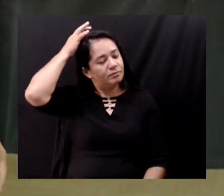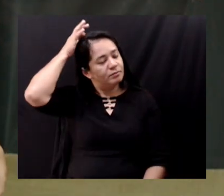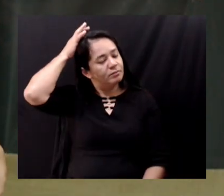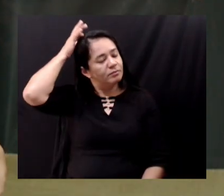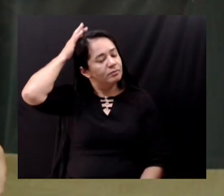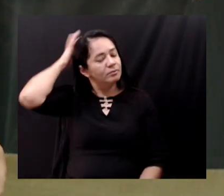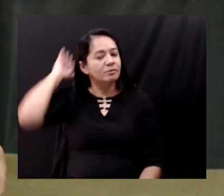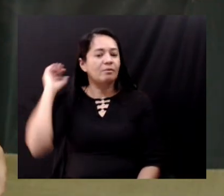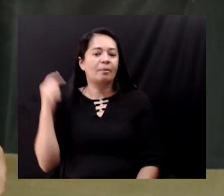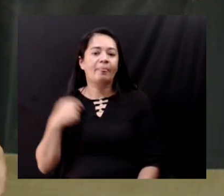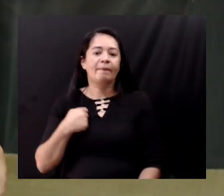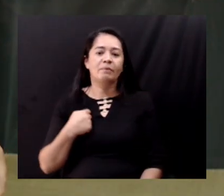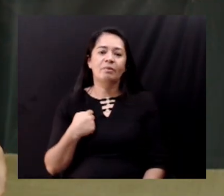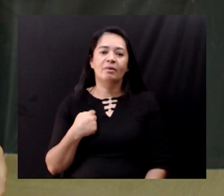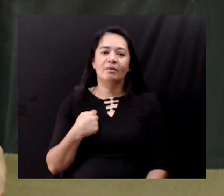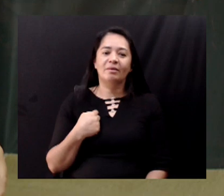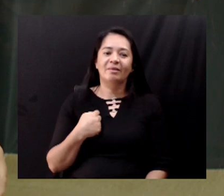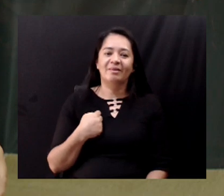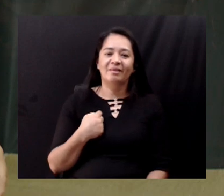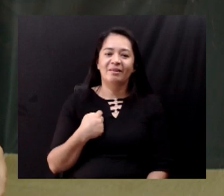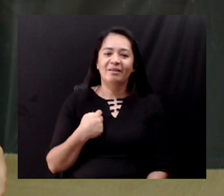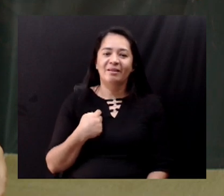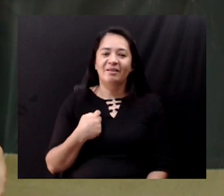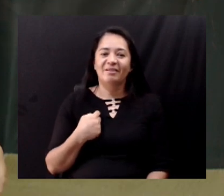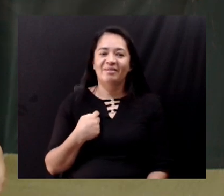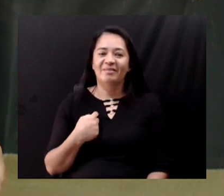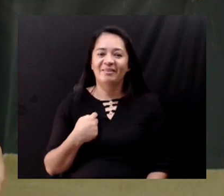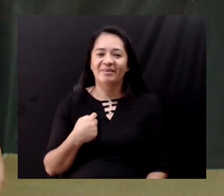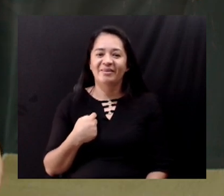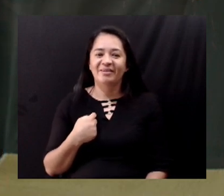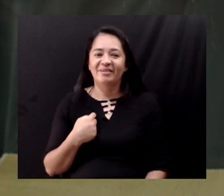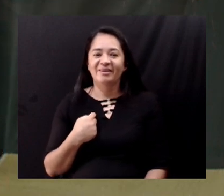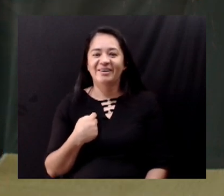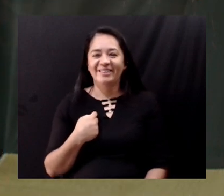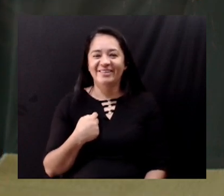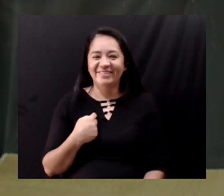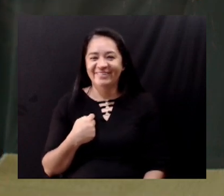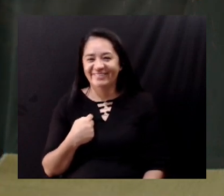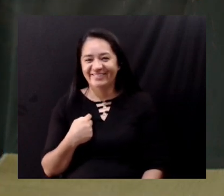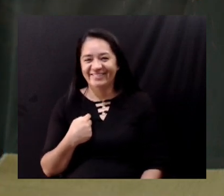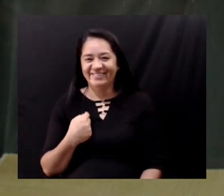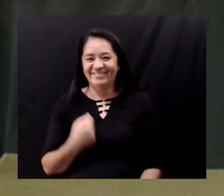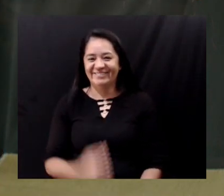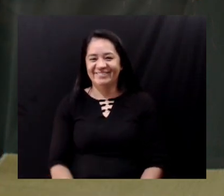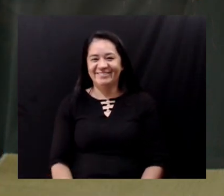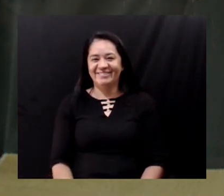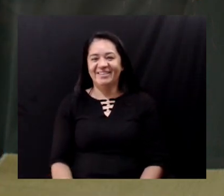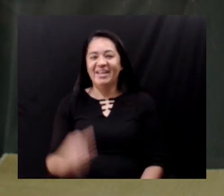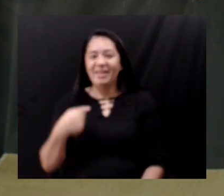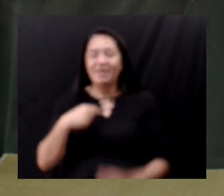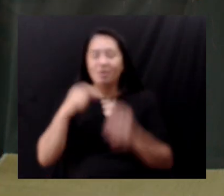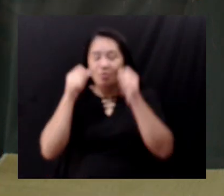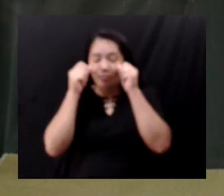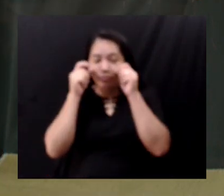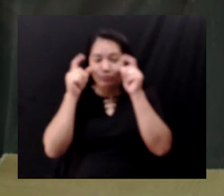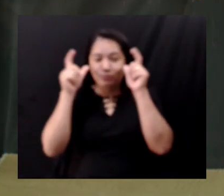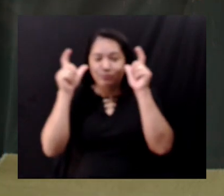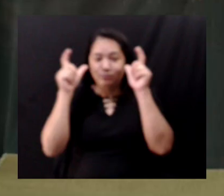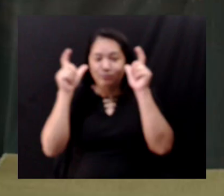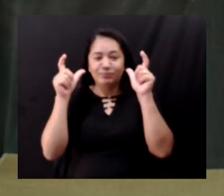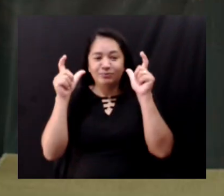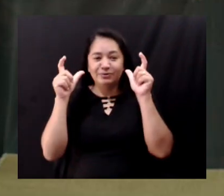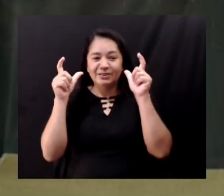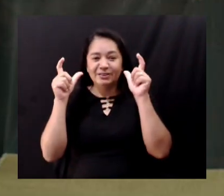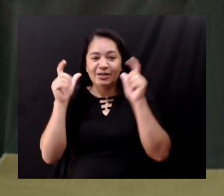em. Ah, ô Marcelo, aí não, né? Já tô aqui. Eu também acabei de ver um pãozinho. Caramba, eu